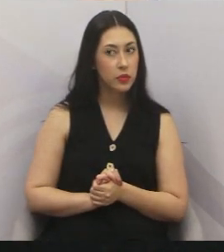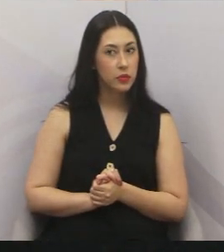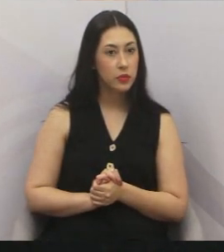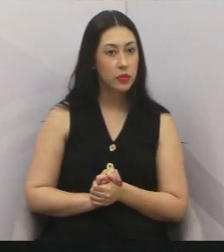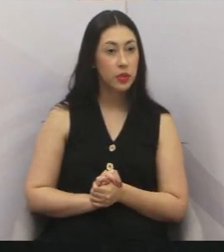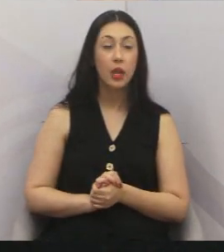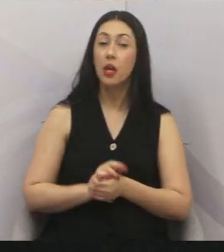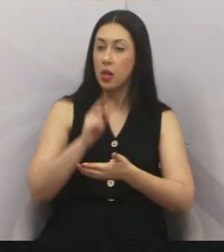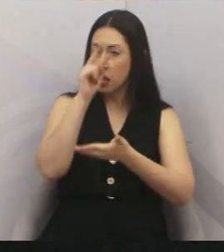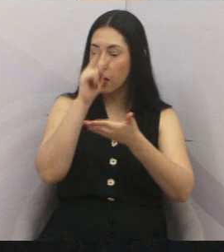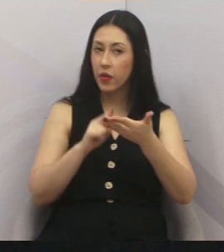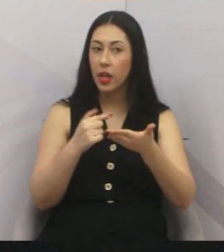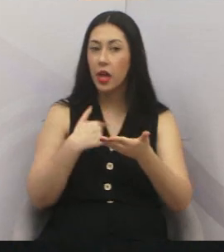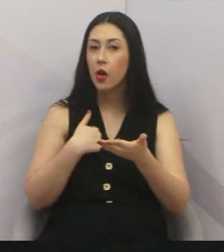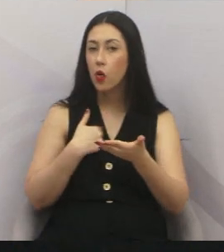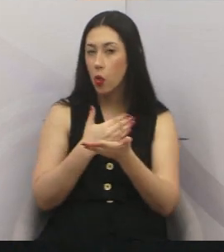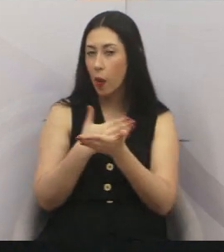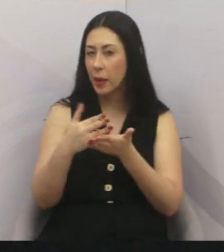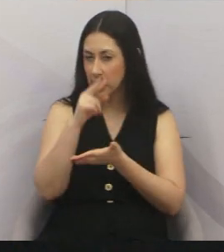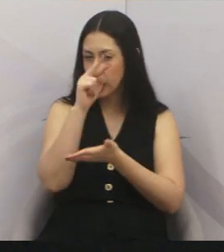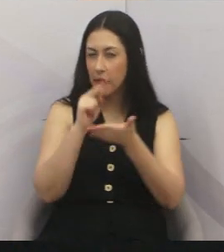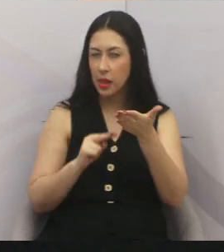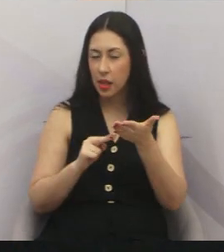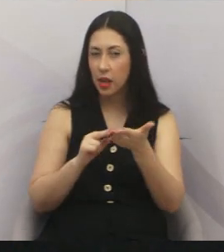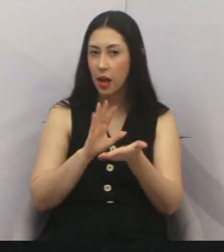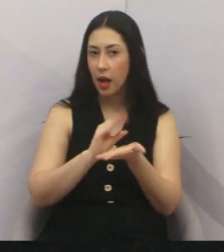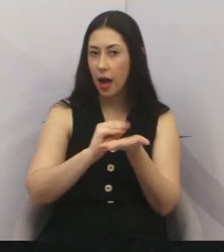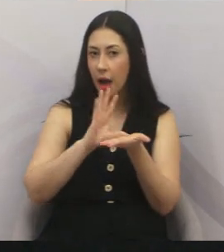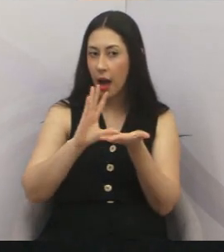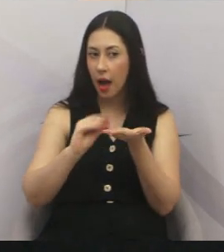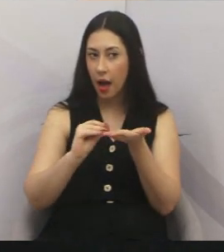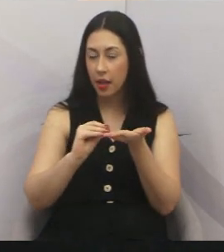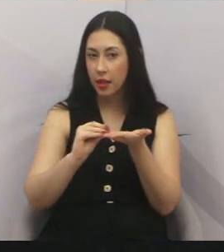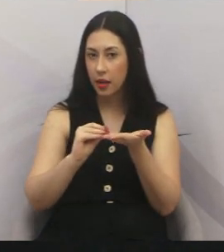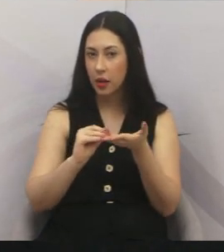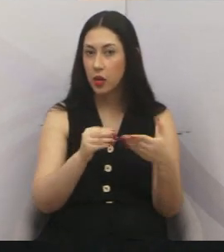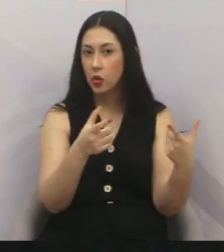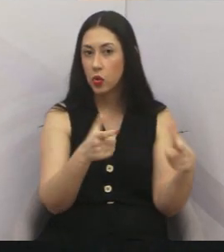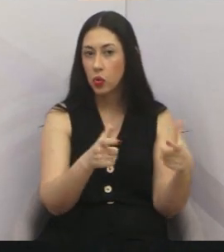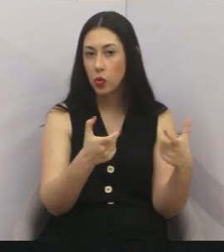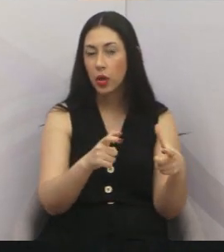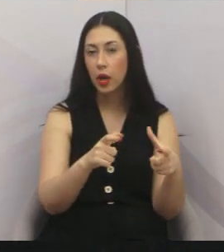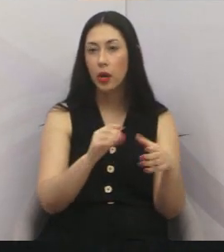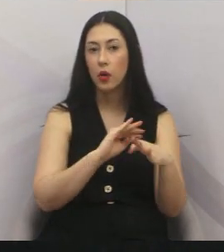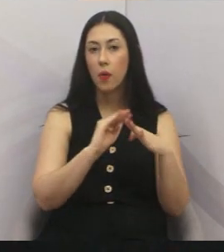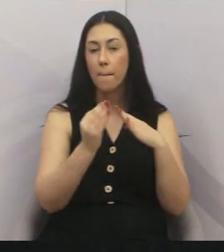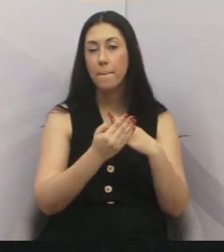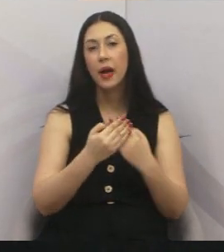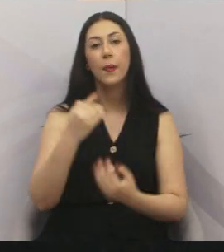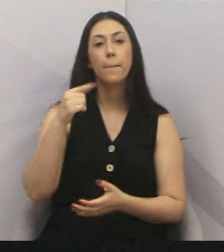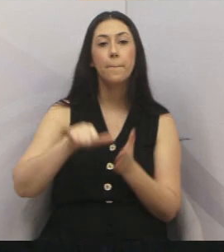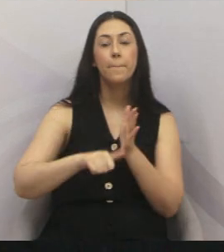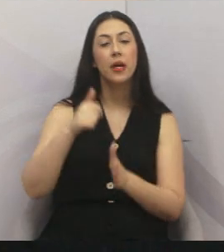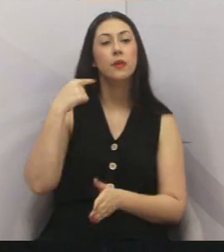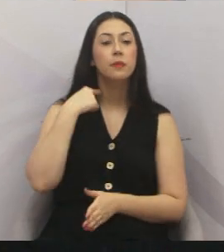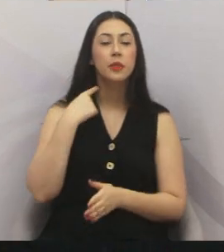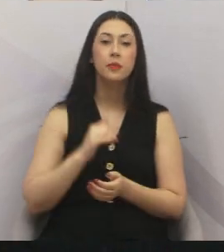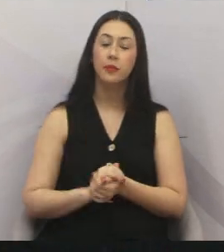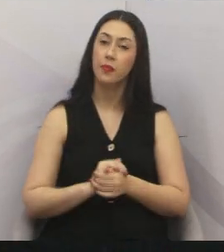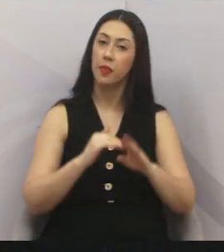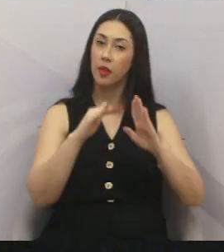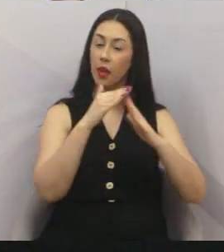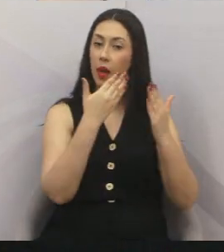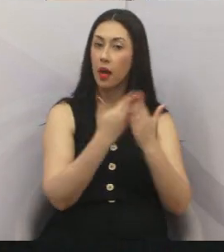Enquanto eles conferem os votos, eu vou fazer a leitura da ata da sessão do bairro Conjunto 1º de Maio. Escola